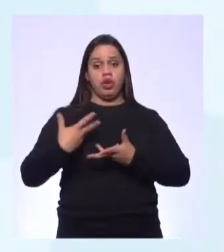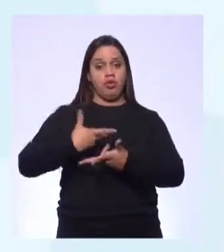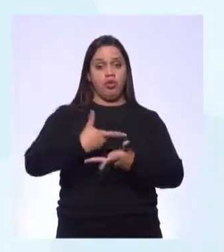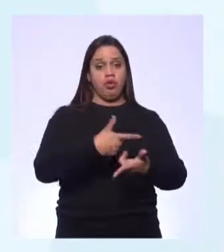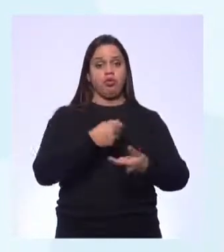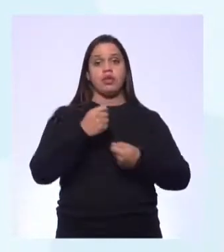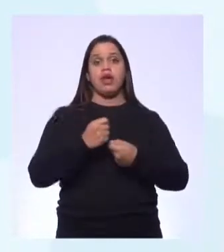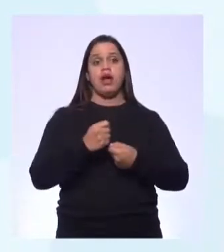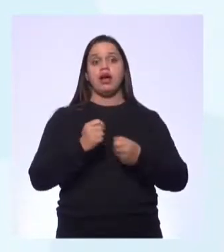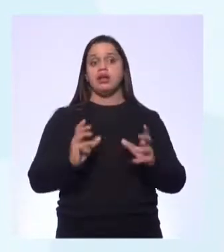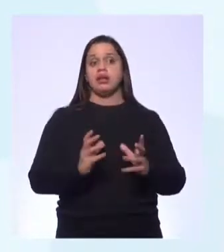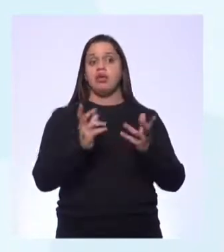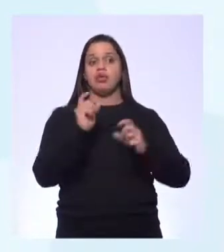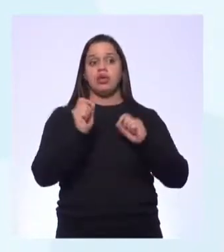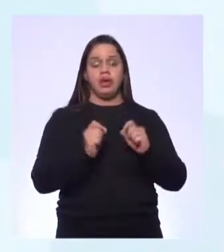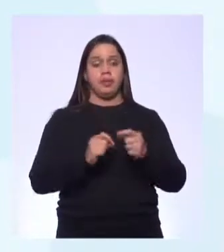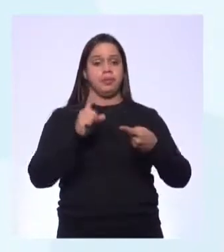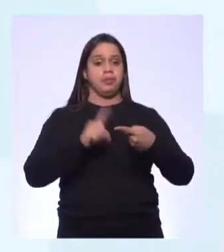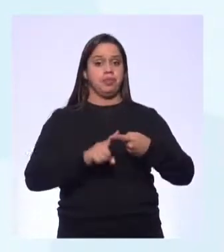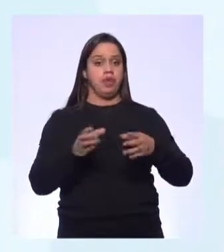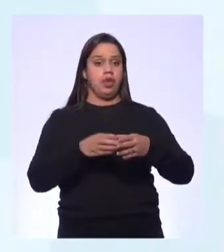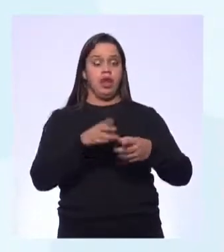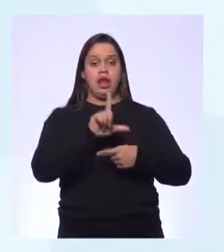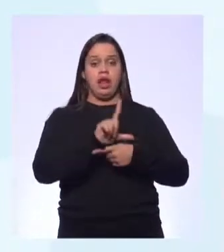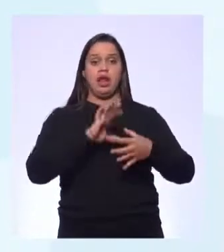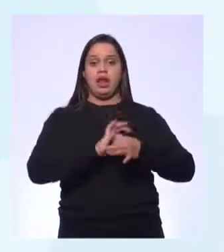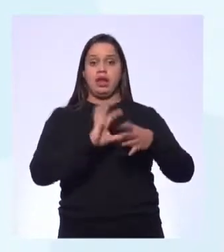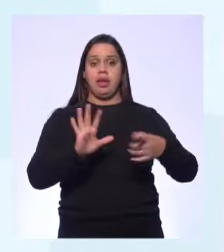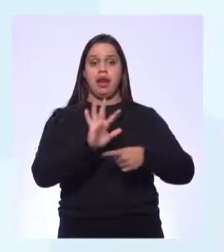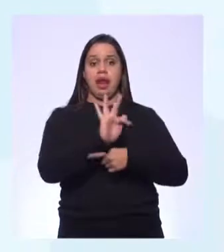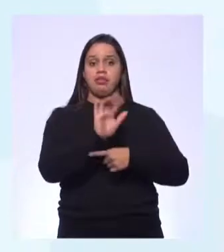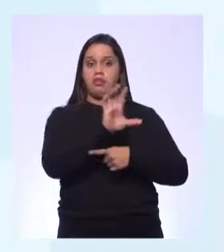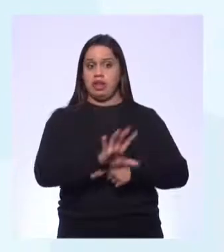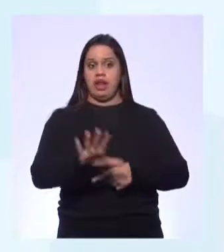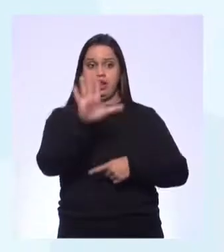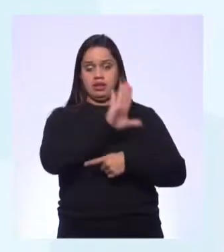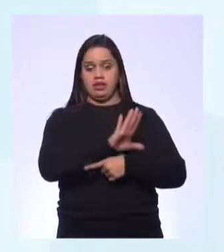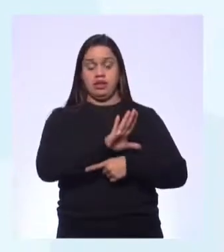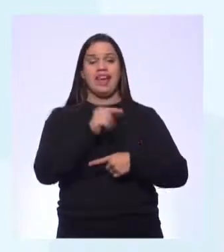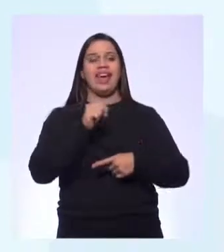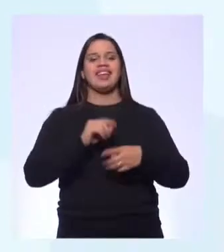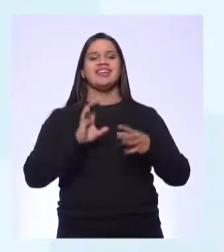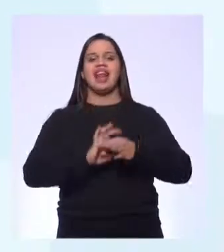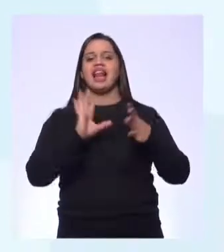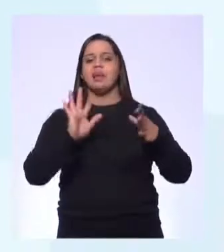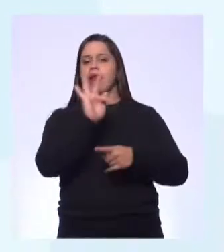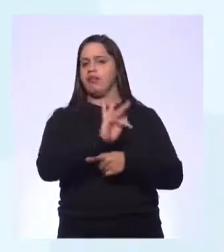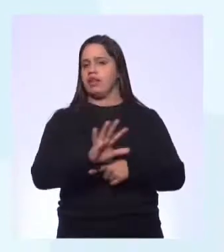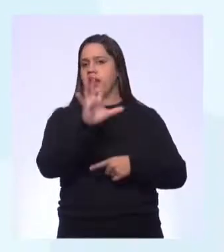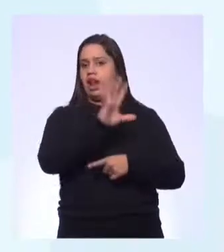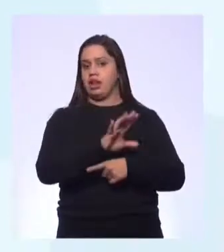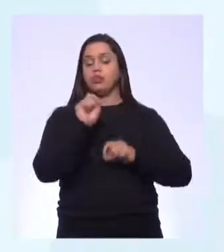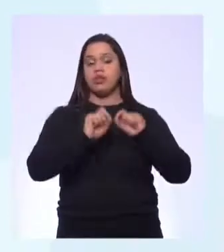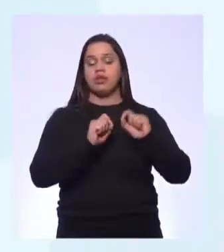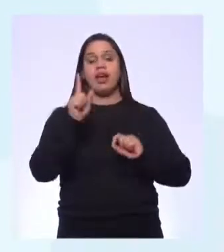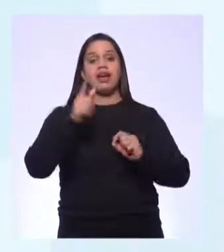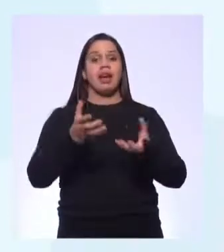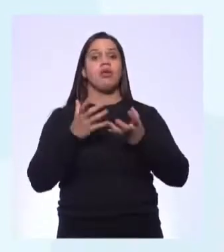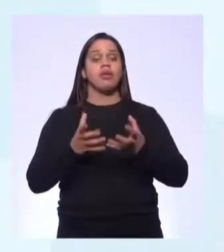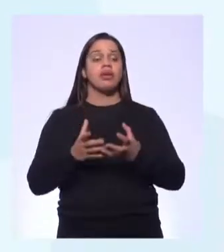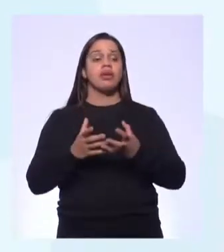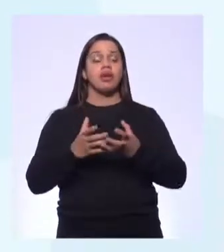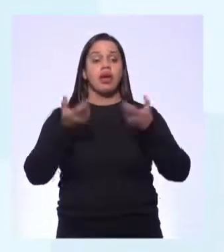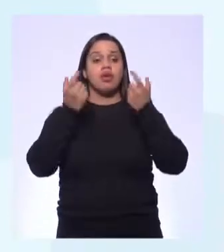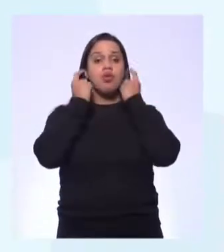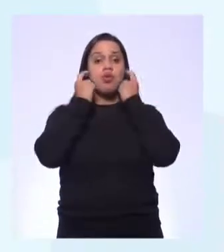festa, né? Foram os liberais federalistas. Esses liberais federalistas, eles querem que o monarca seja